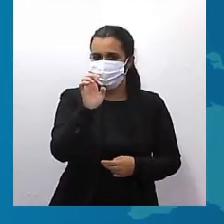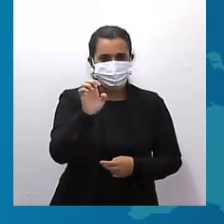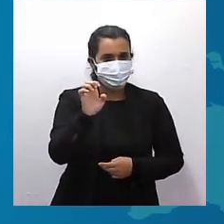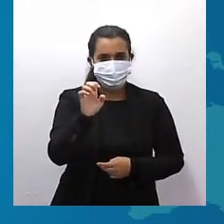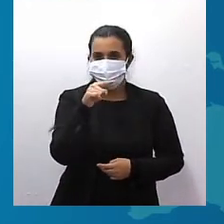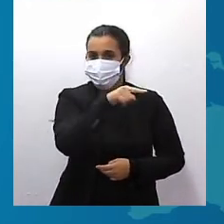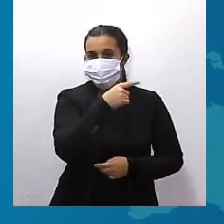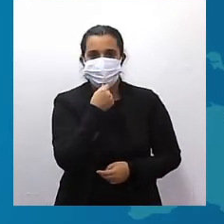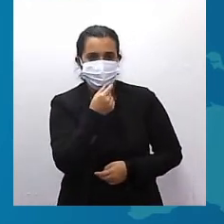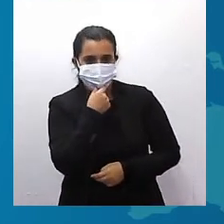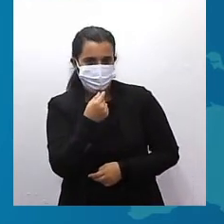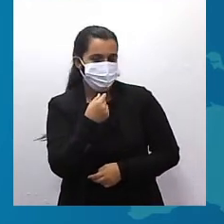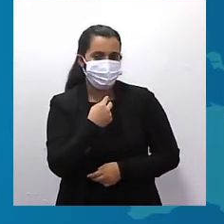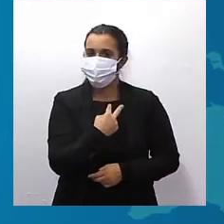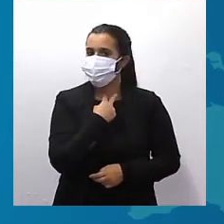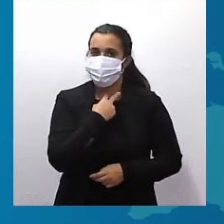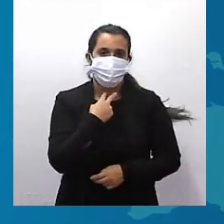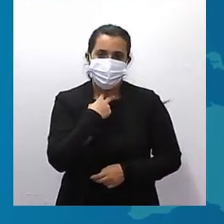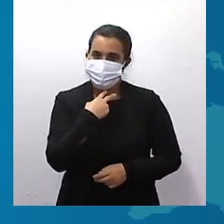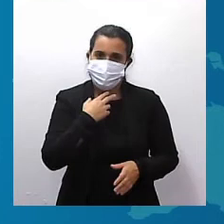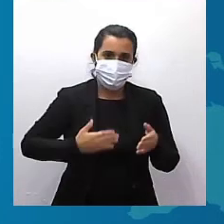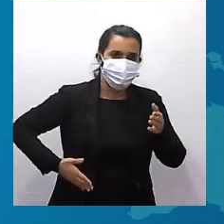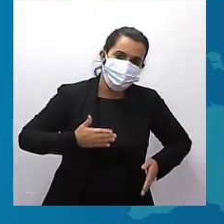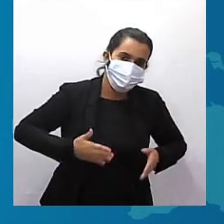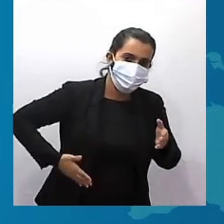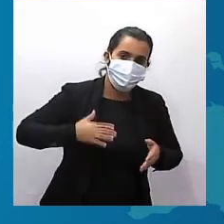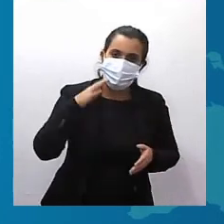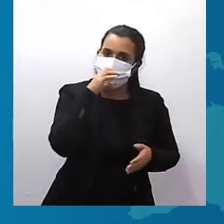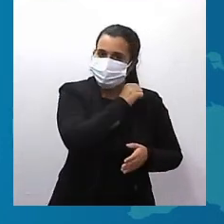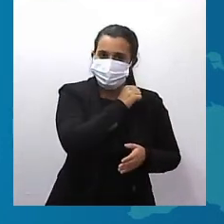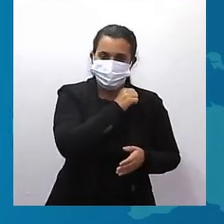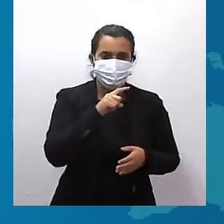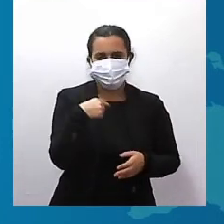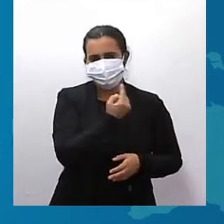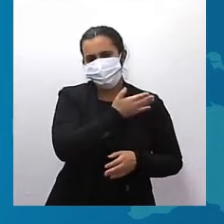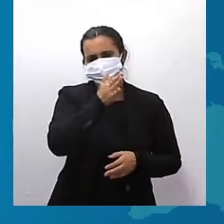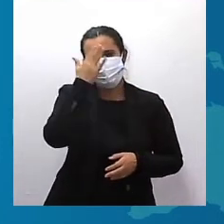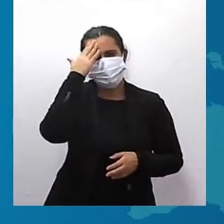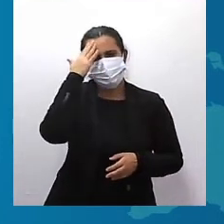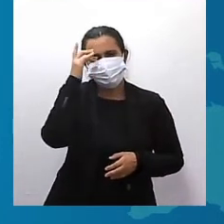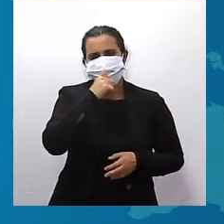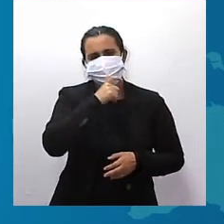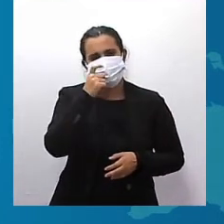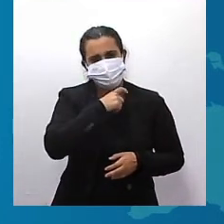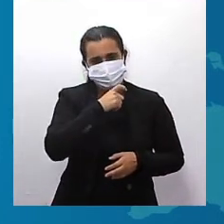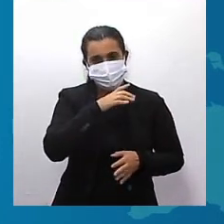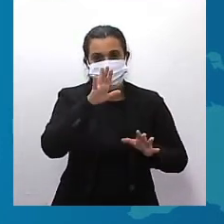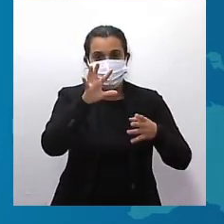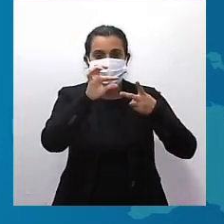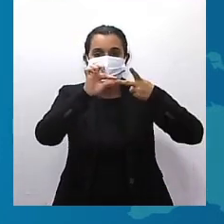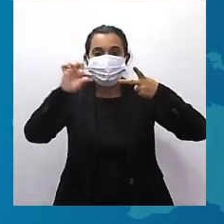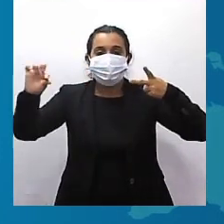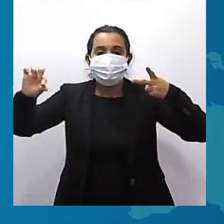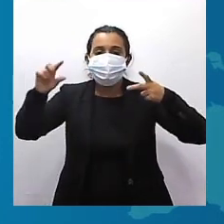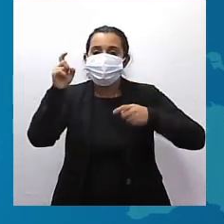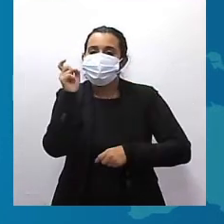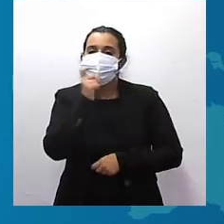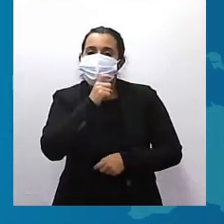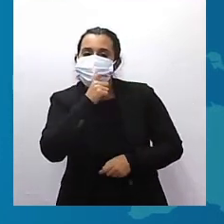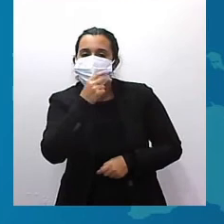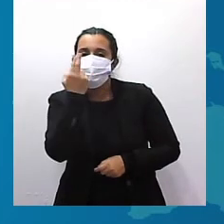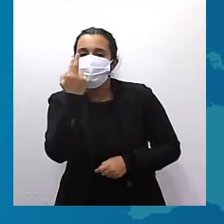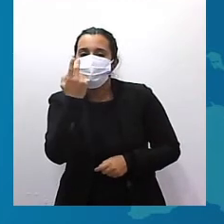very fast. Ele não pode correr muito rápido. A gente sabe que isso é mentira, né? Conhecendo o personagem, mas é para a gente ilustrar. Caso eu